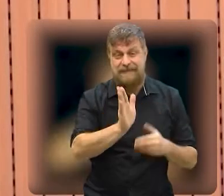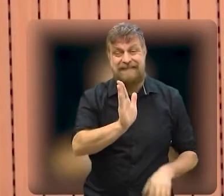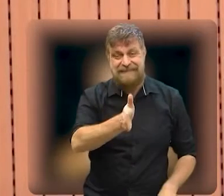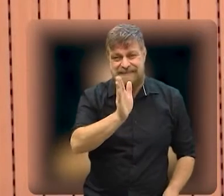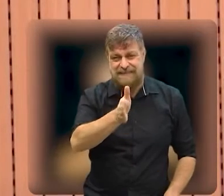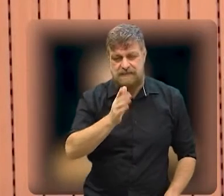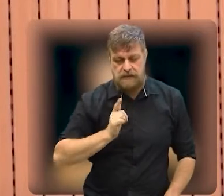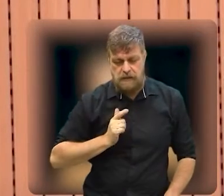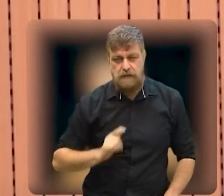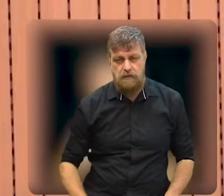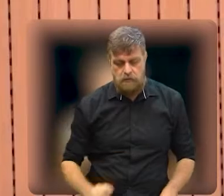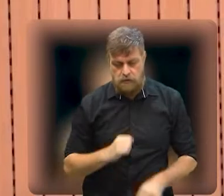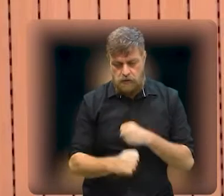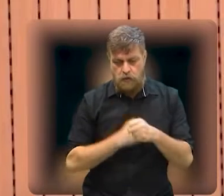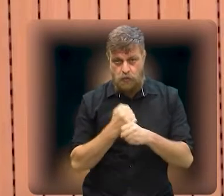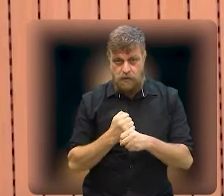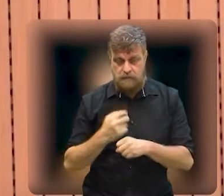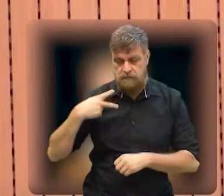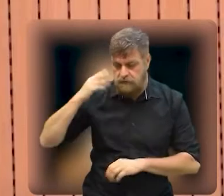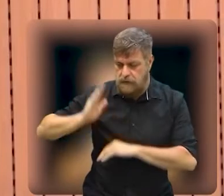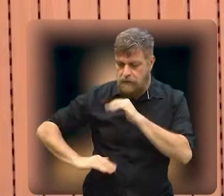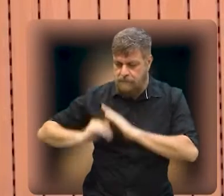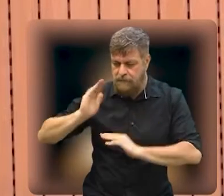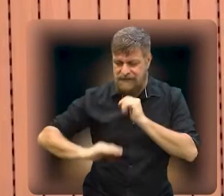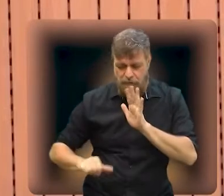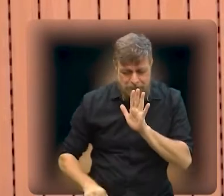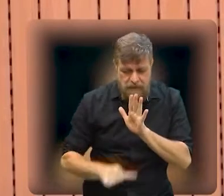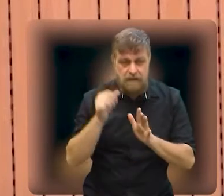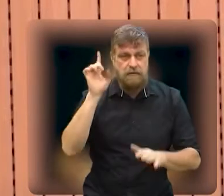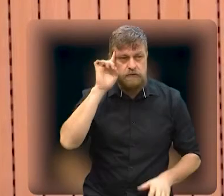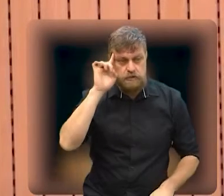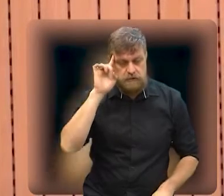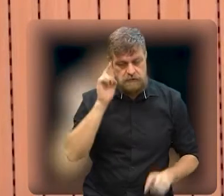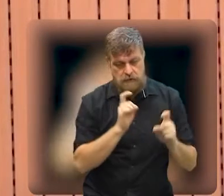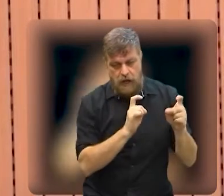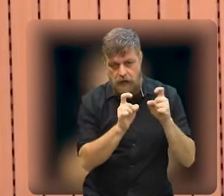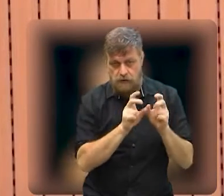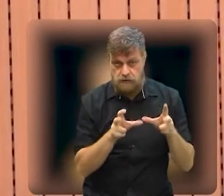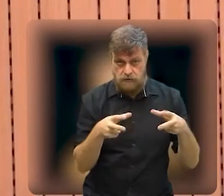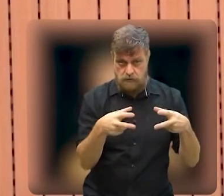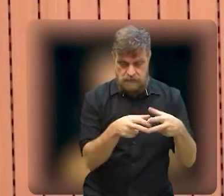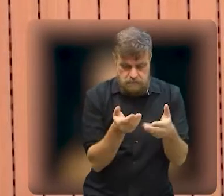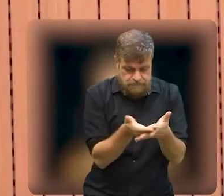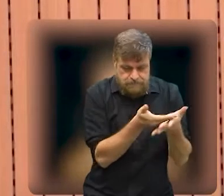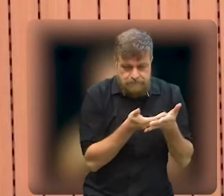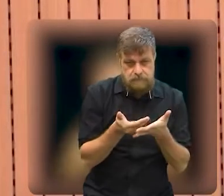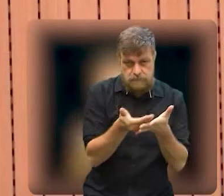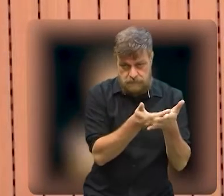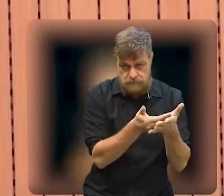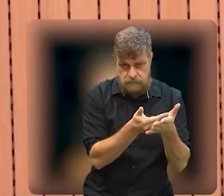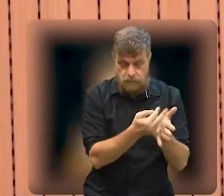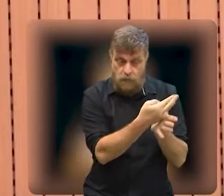vamos já, logo ali que inicia o ano legislativo, no primeiro dia nós vamos fazer uma reunião da comissão de